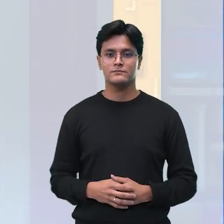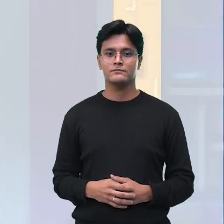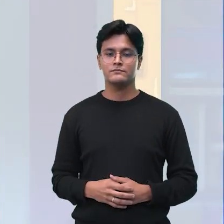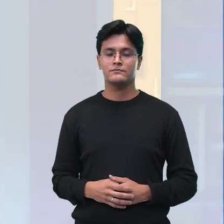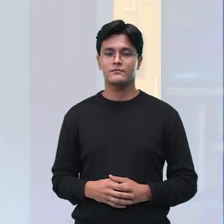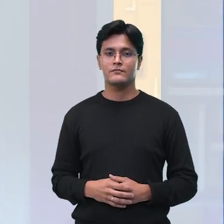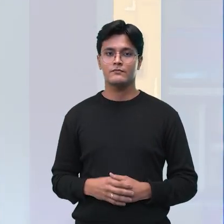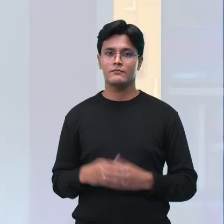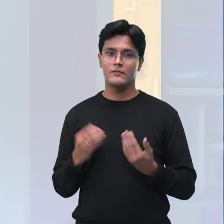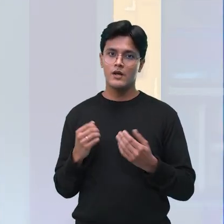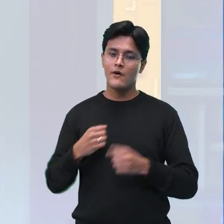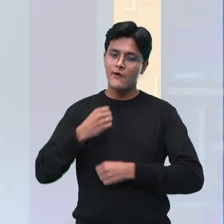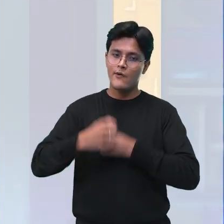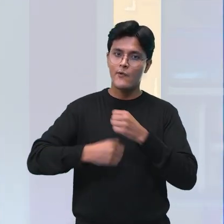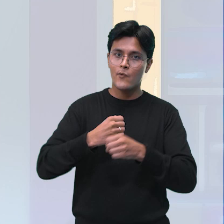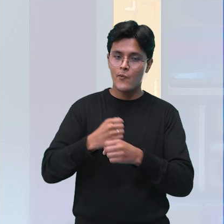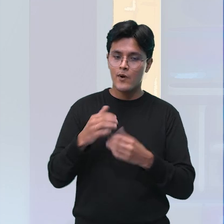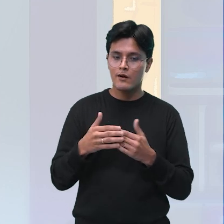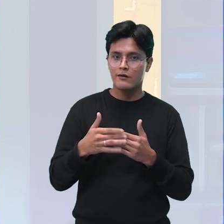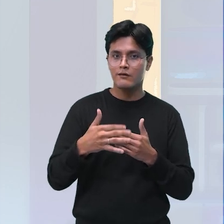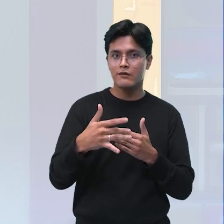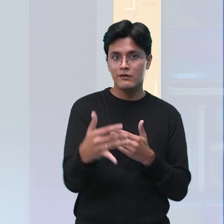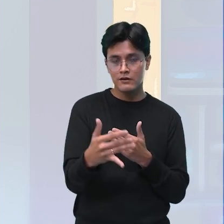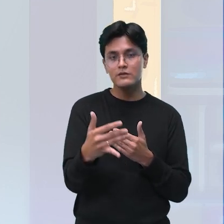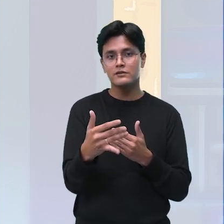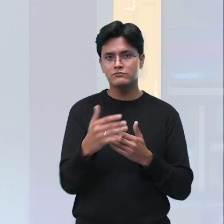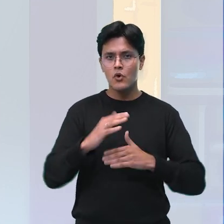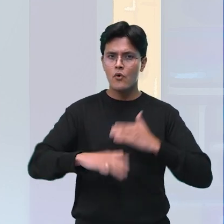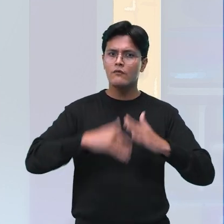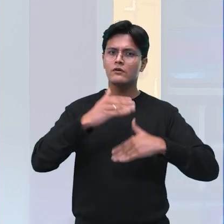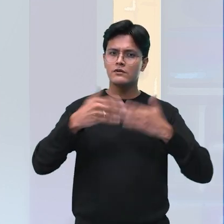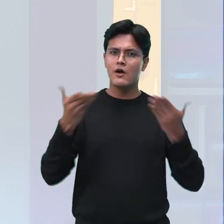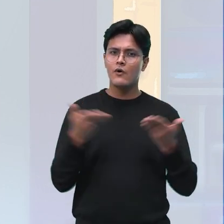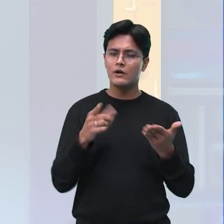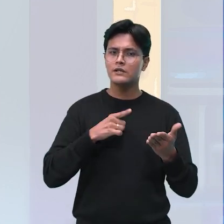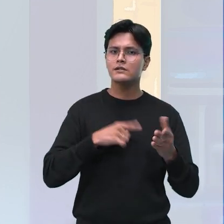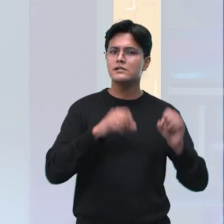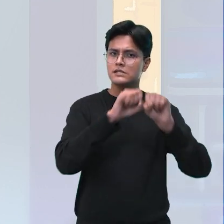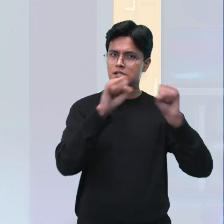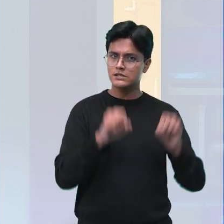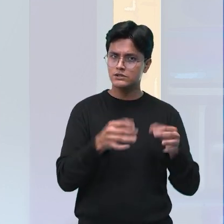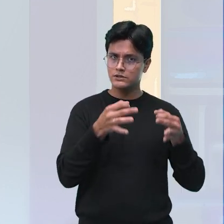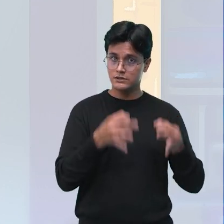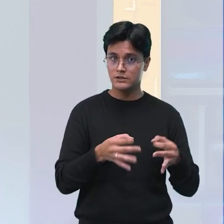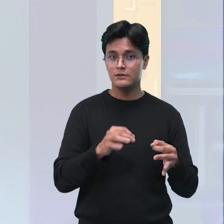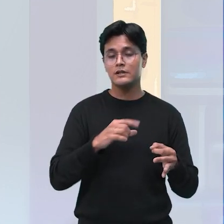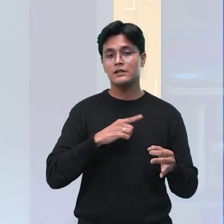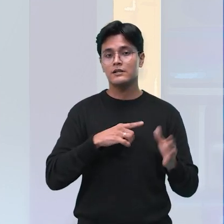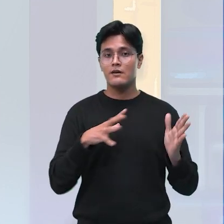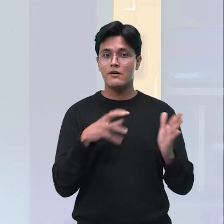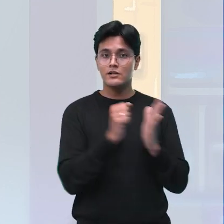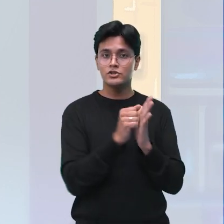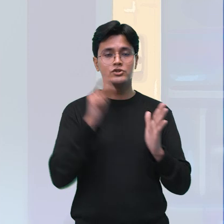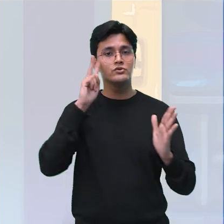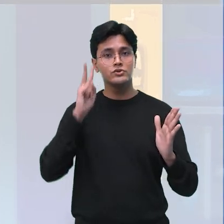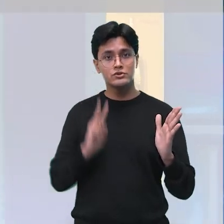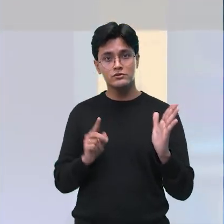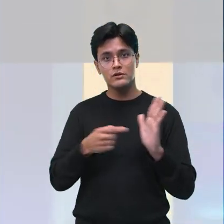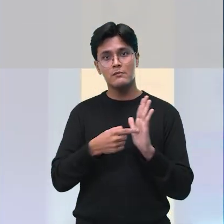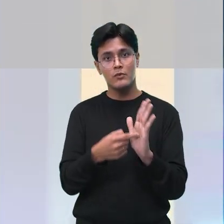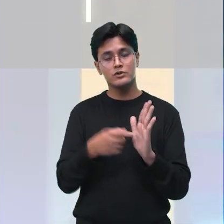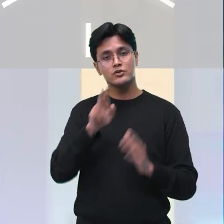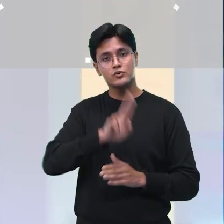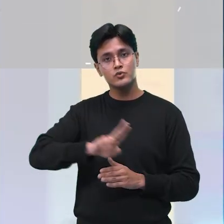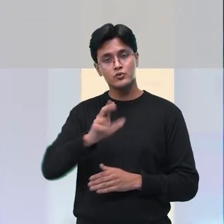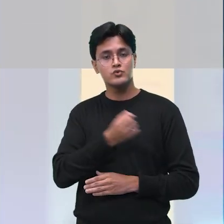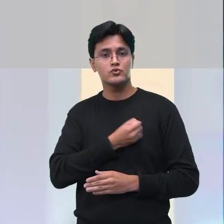Com o tempo, essa contagem evoluiu e tornou-se mais sistemática. Registros históricos indicam que o uso de